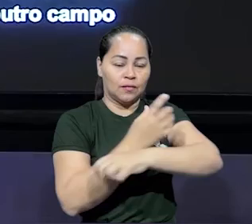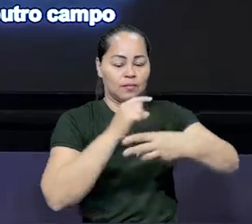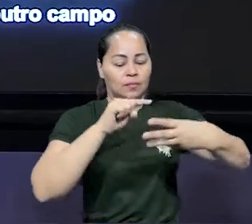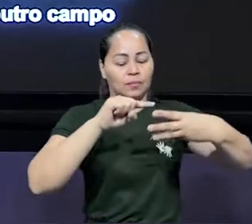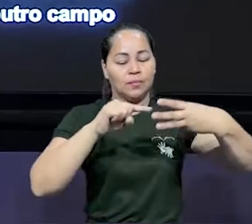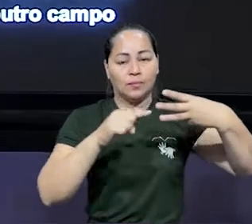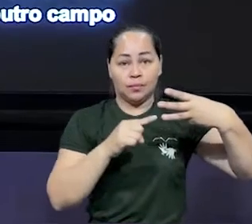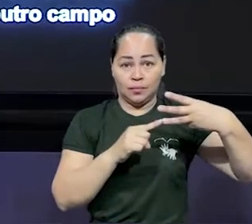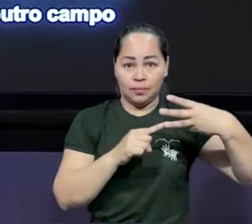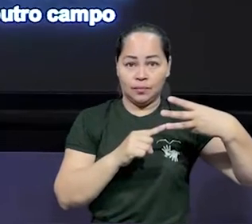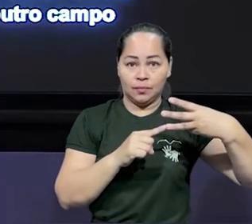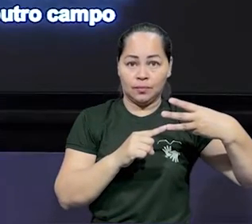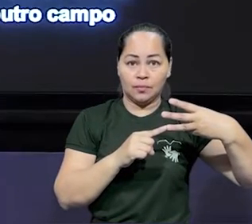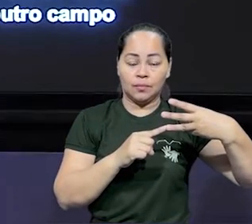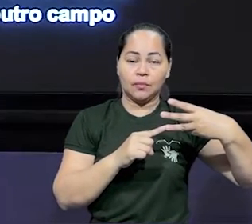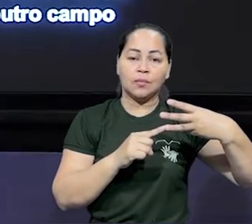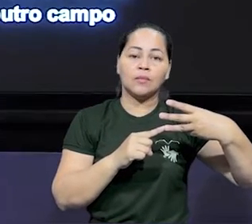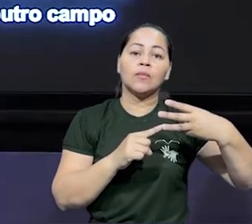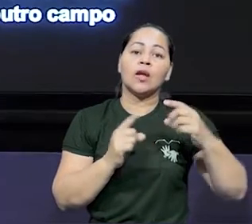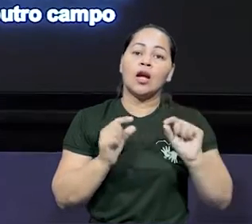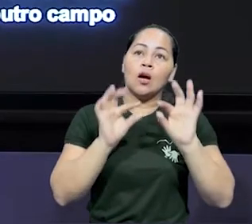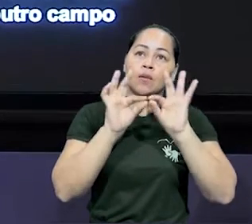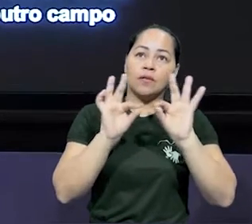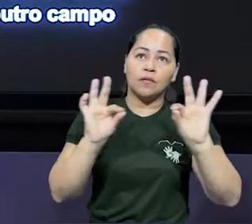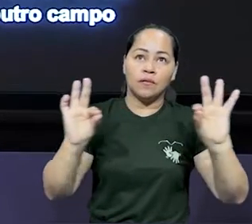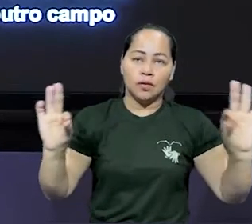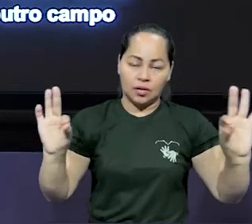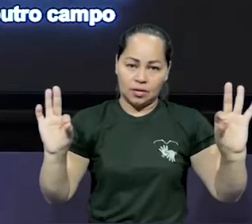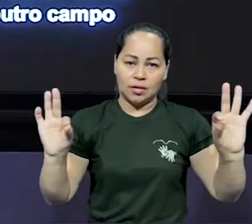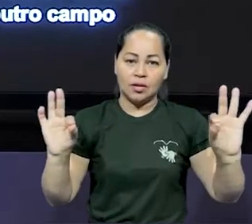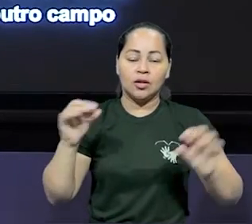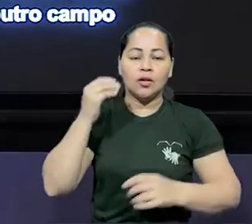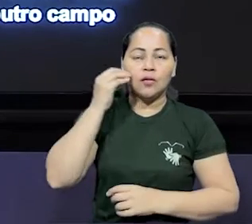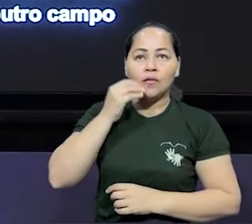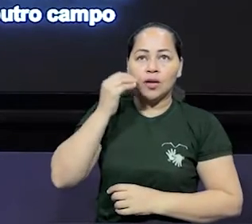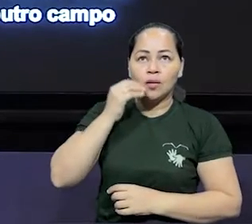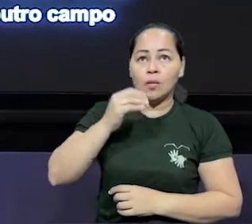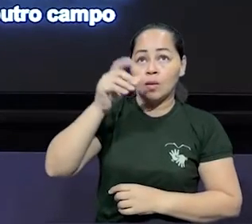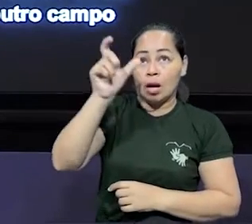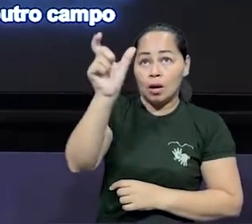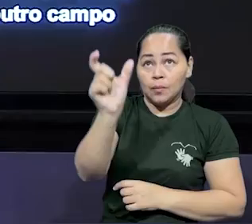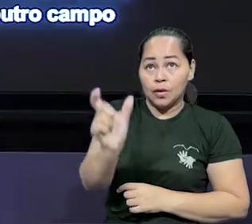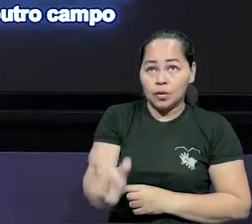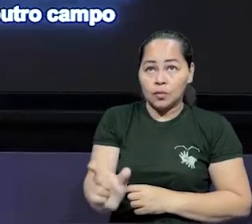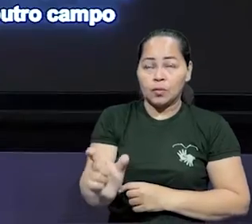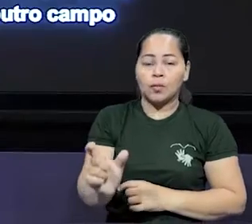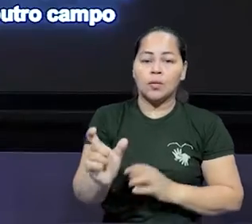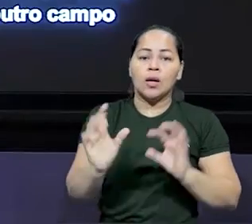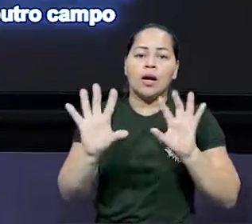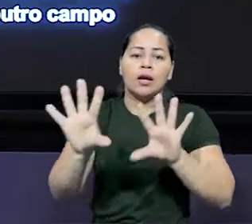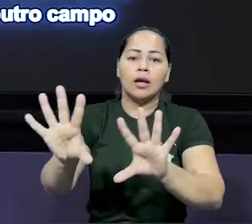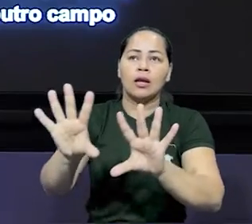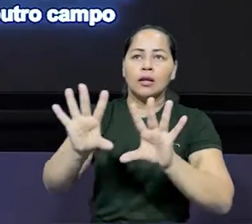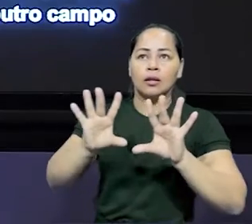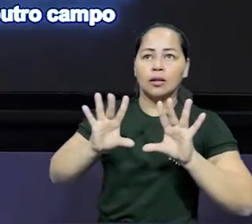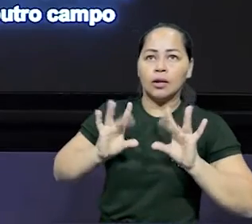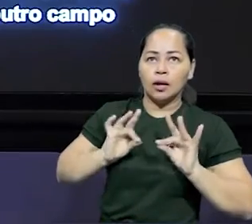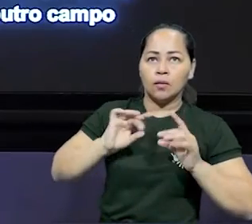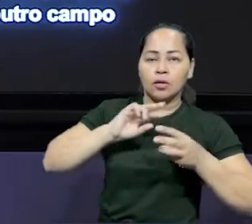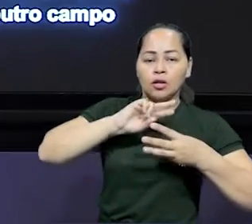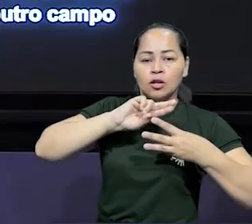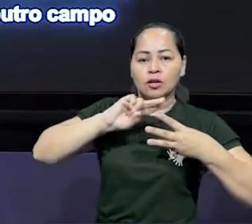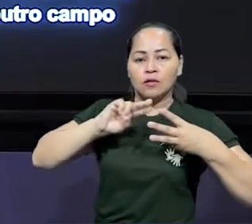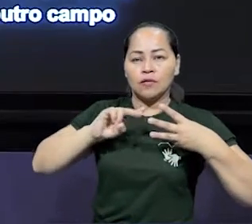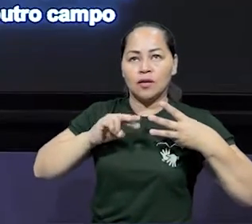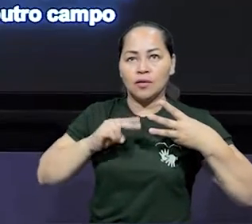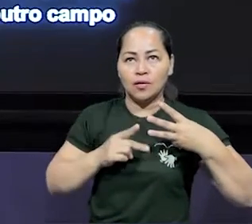da afetividade. É uma frase dele, essa que está aqui. A pessoa é o todo que integra esses vários